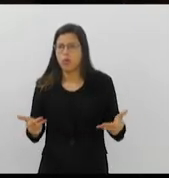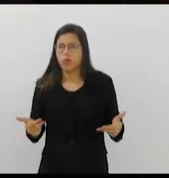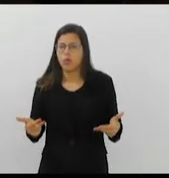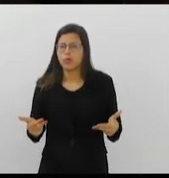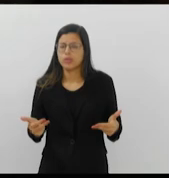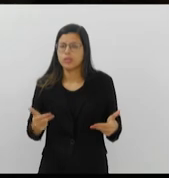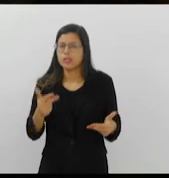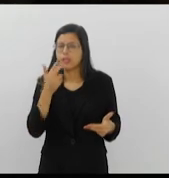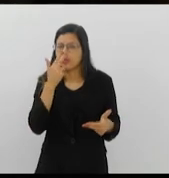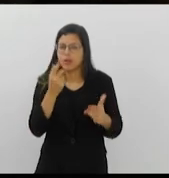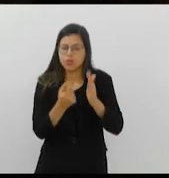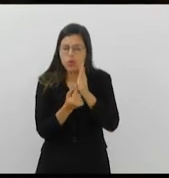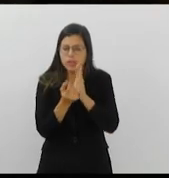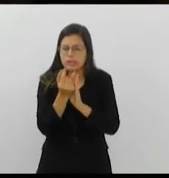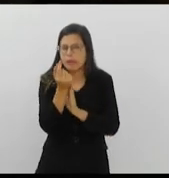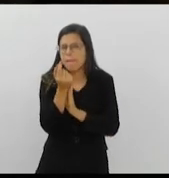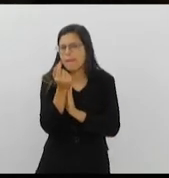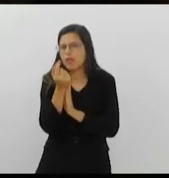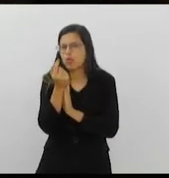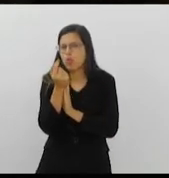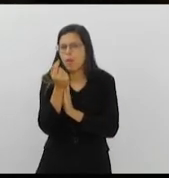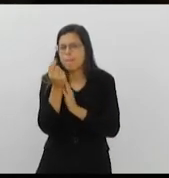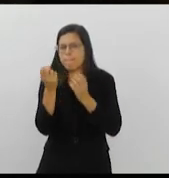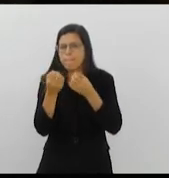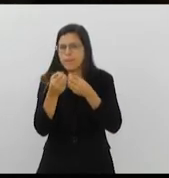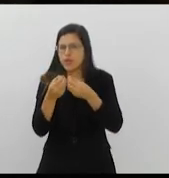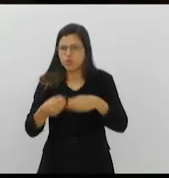orçamento, até porque é falacioso